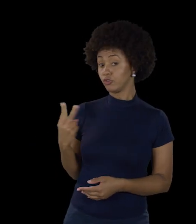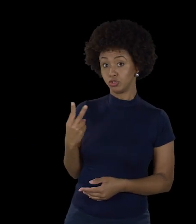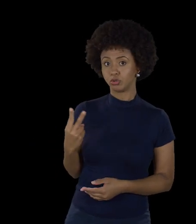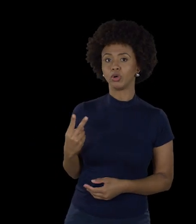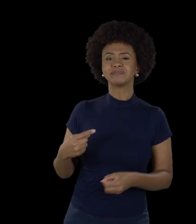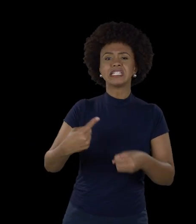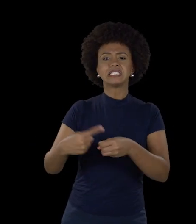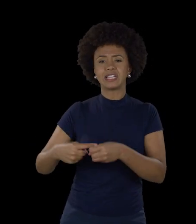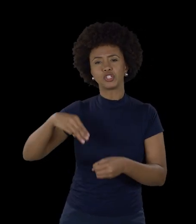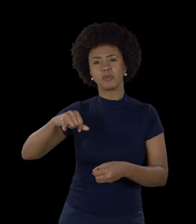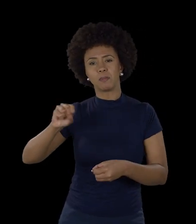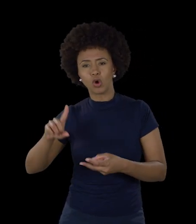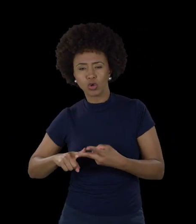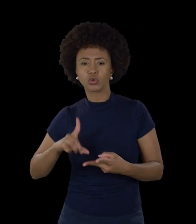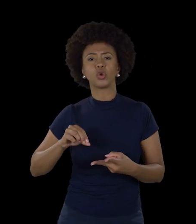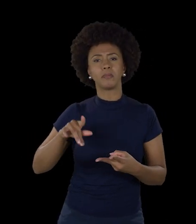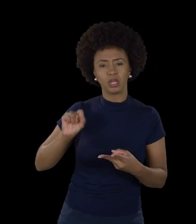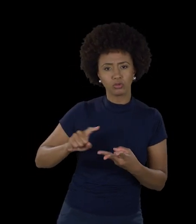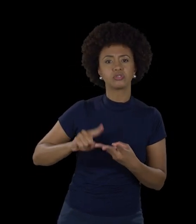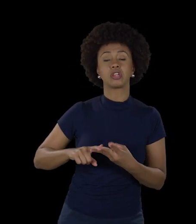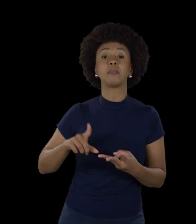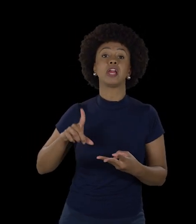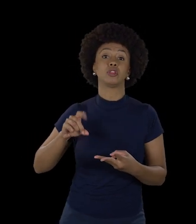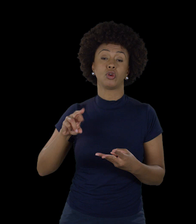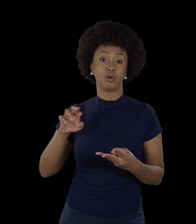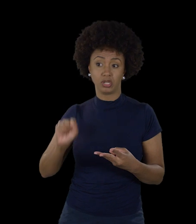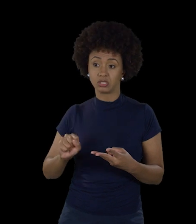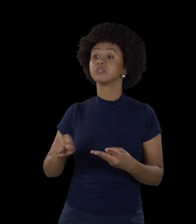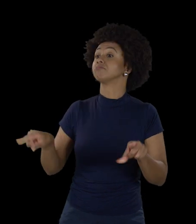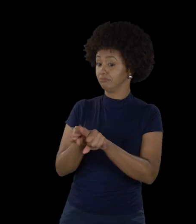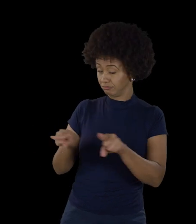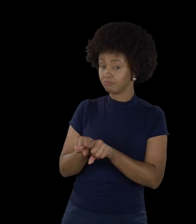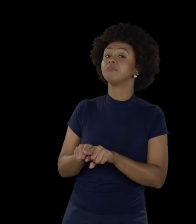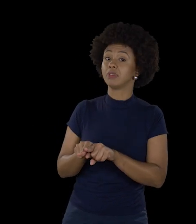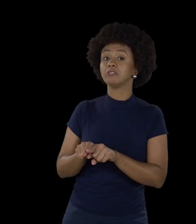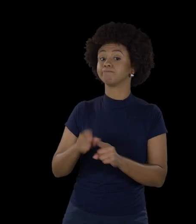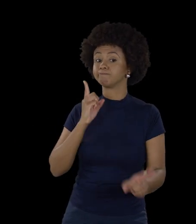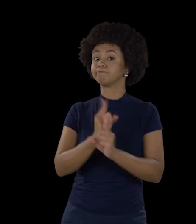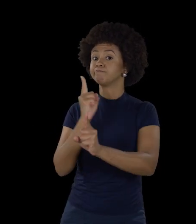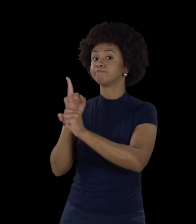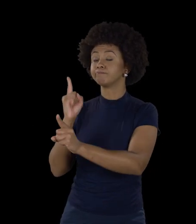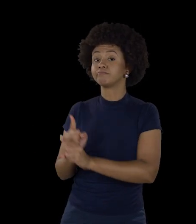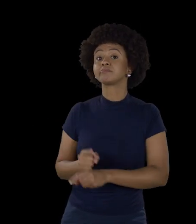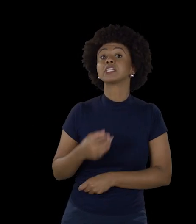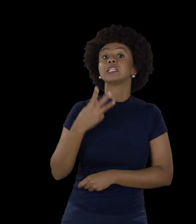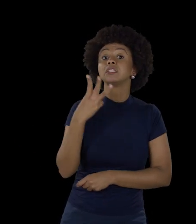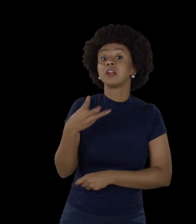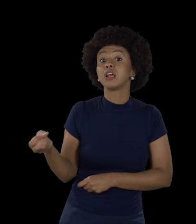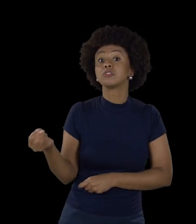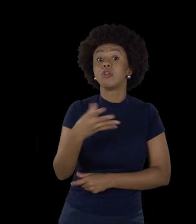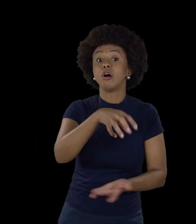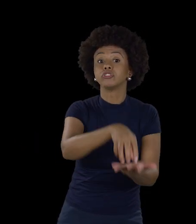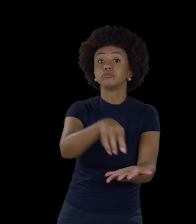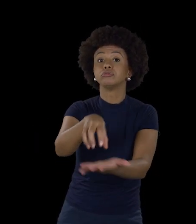Sul, Domingos Martins e Dores do Rio Preto registraram o surgimento de mais 3 novas reservas no Espírito